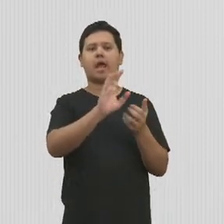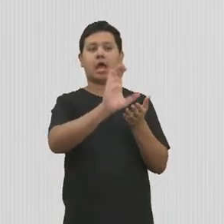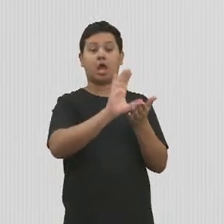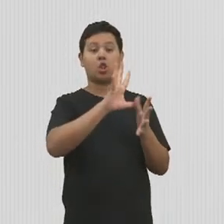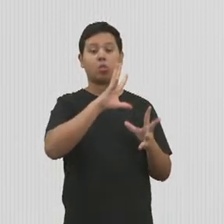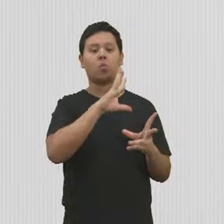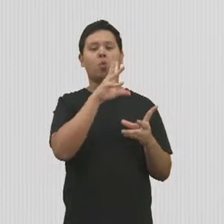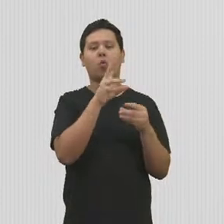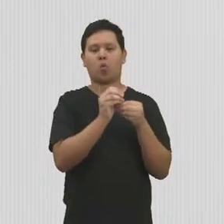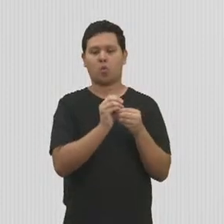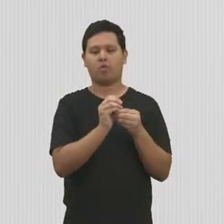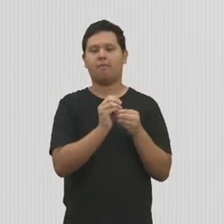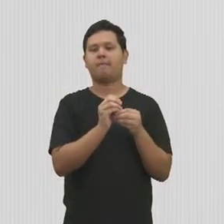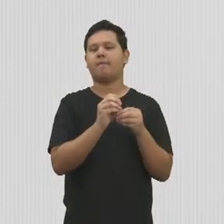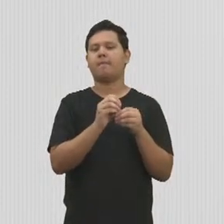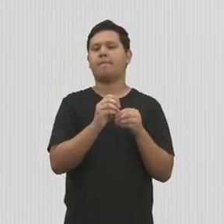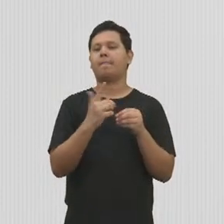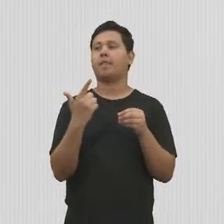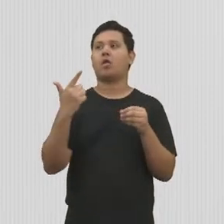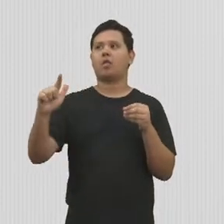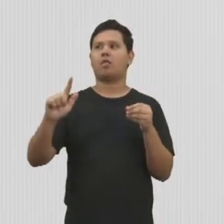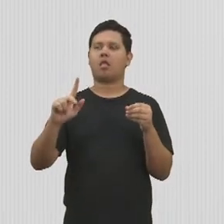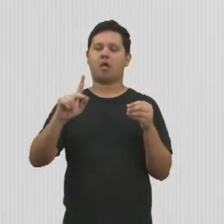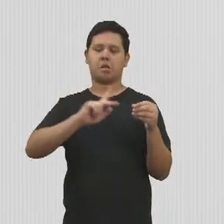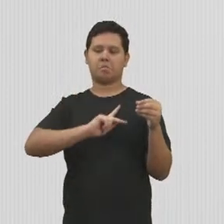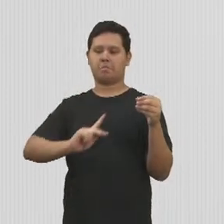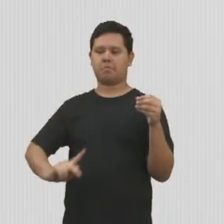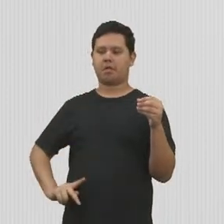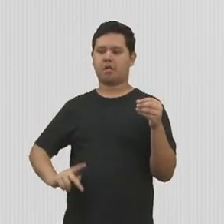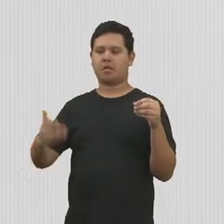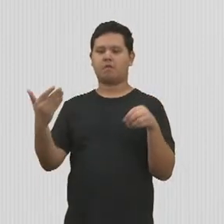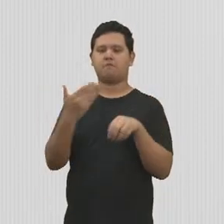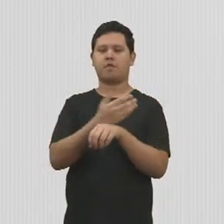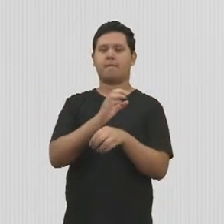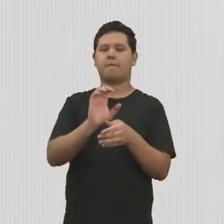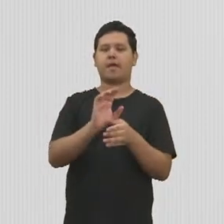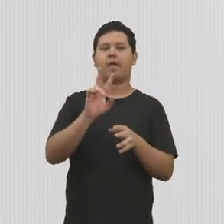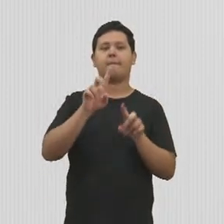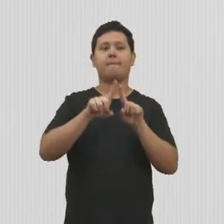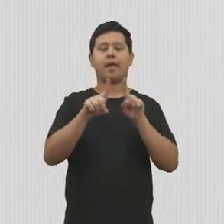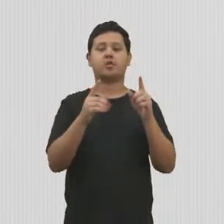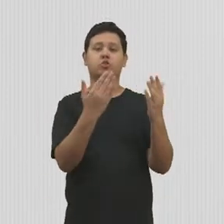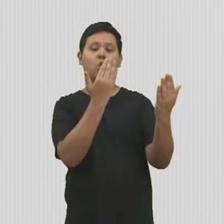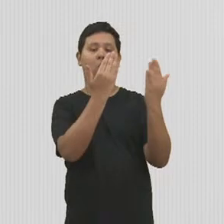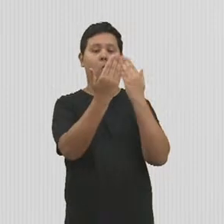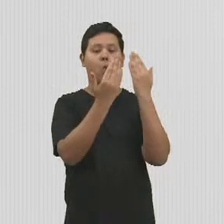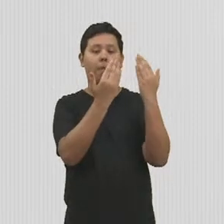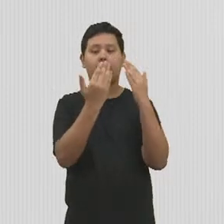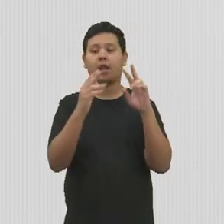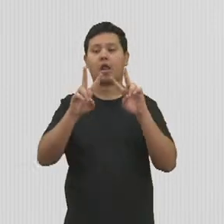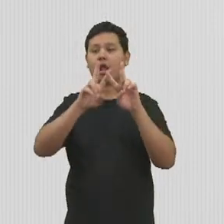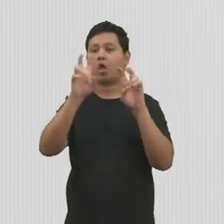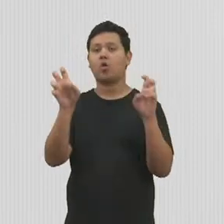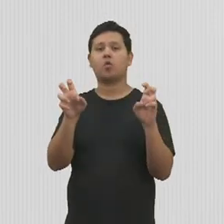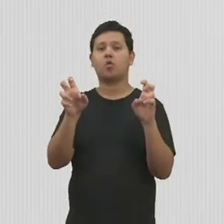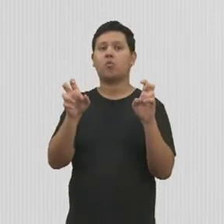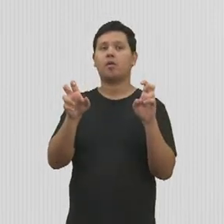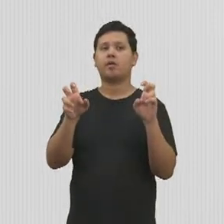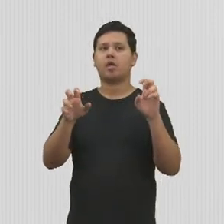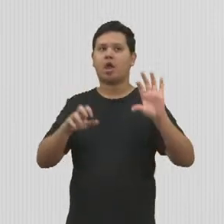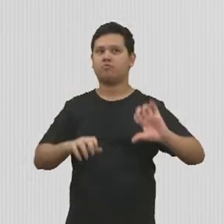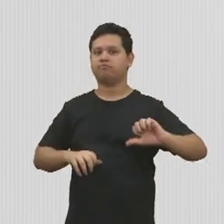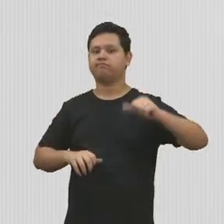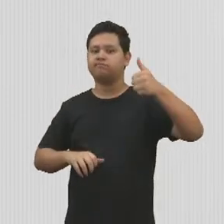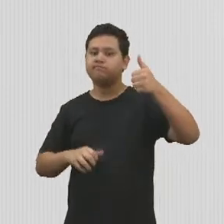deduzidos recursos da Previdência, mas ela é a base de parâmetro para os indicadores, né? A gente tem